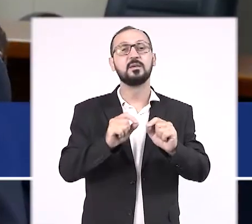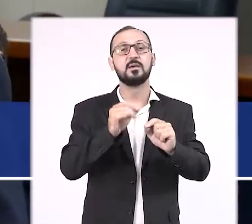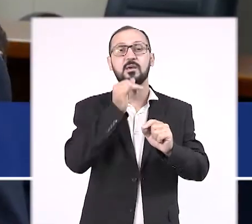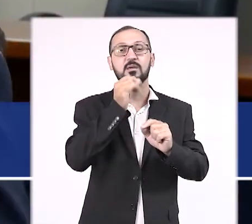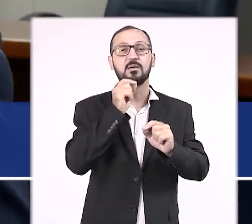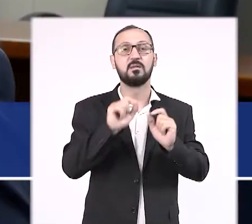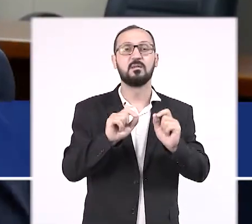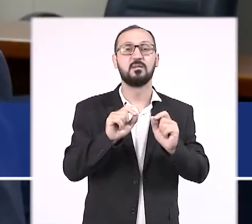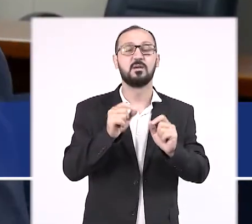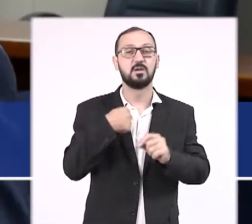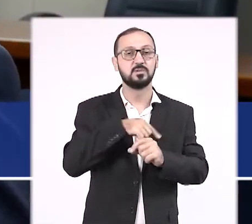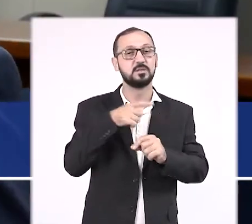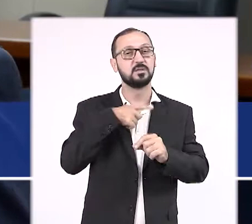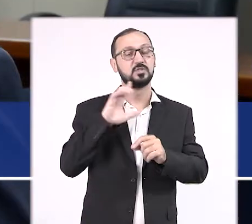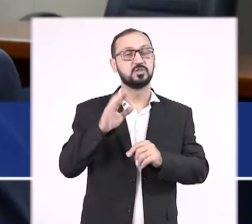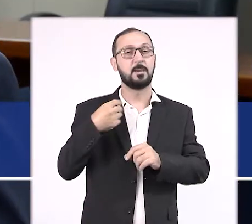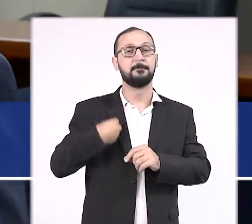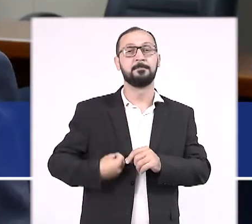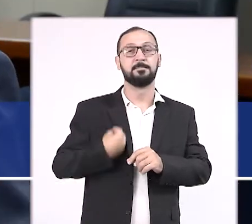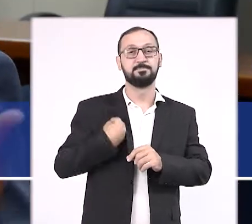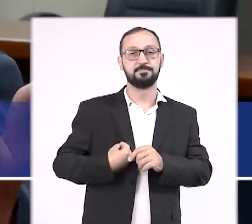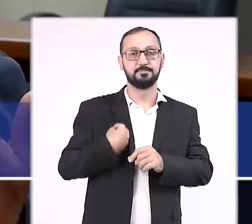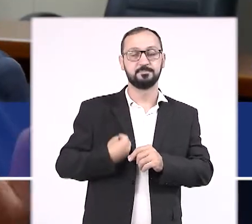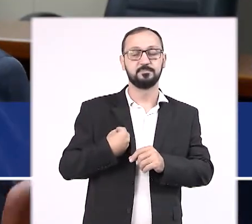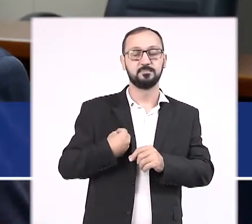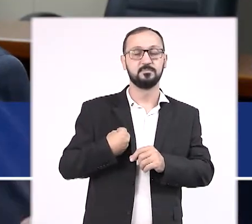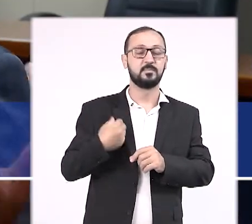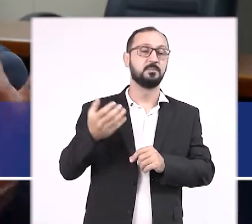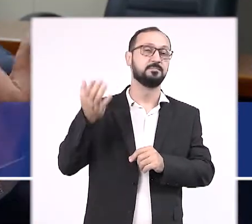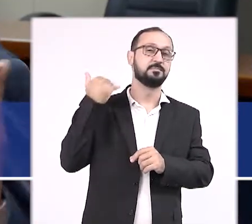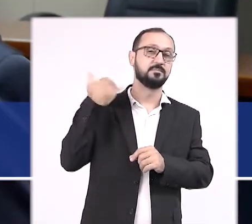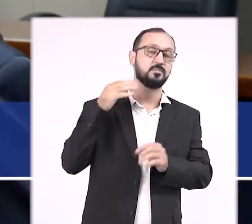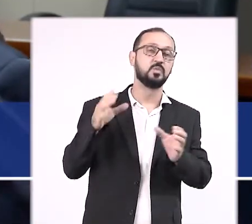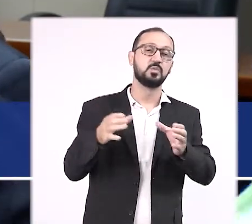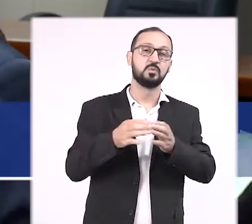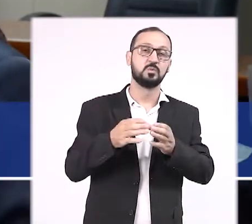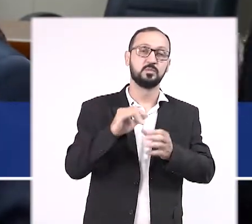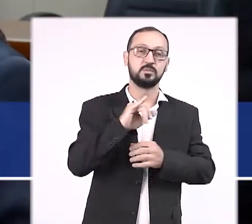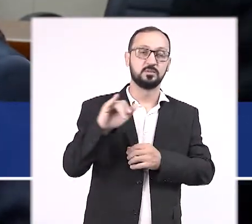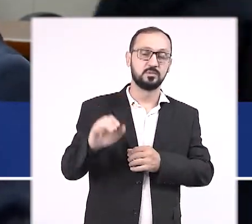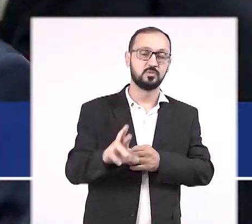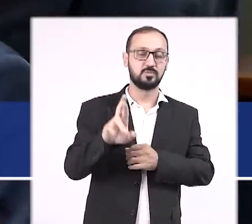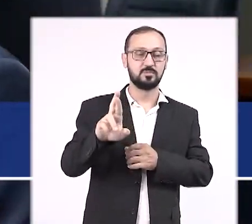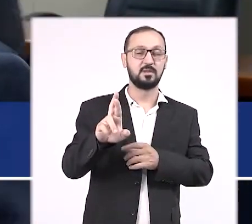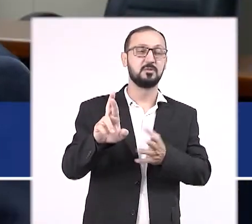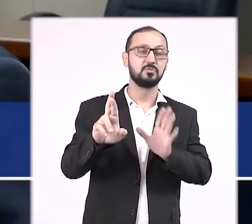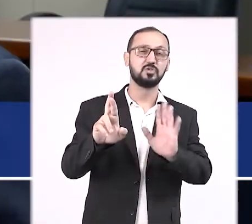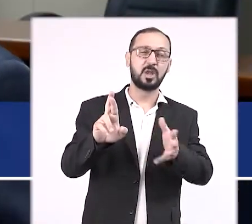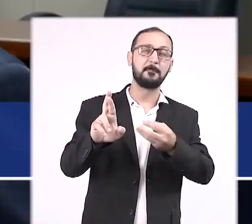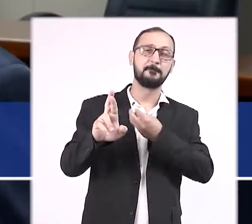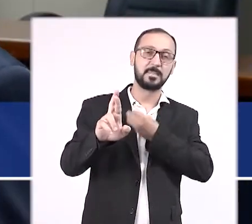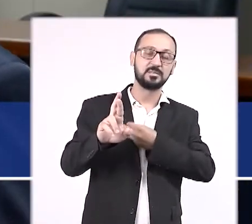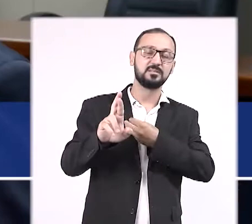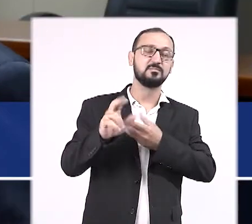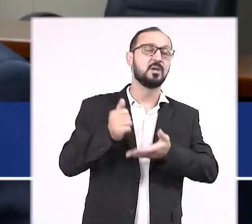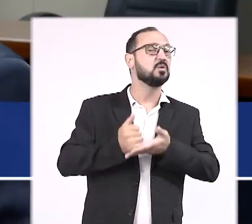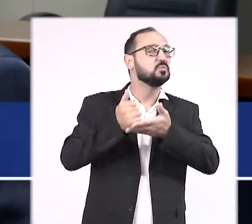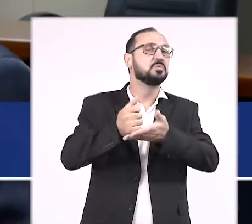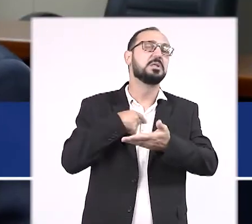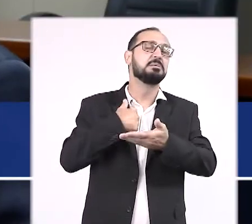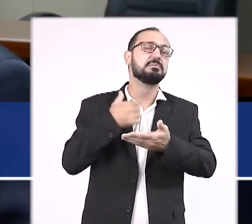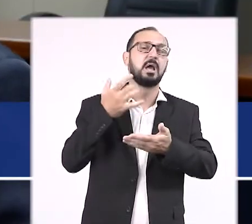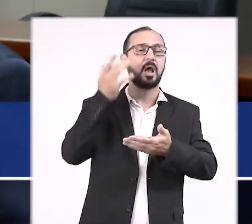que o fato de a gente ter já participado em outro momento nessa comissão, isso facilita a gente estar dando nossa parcela